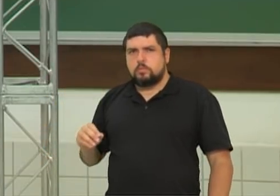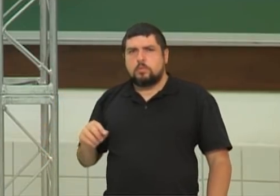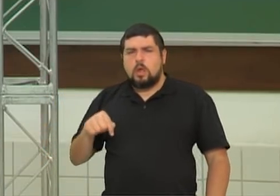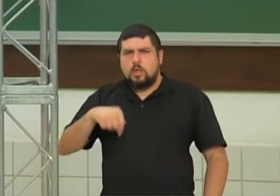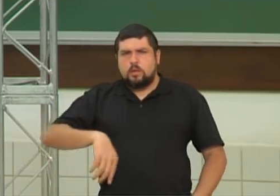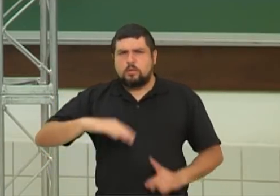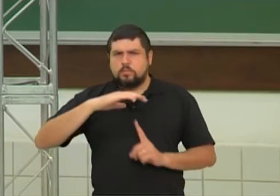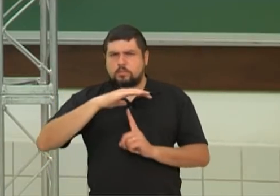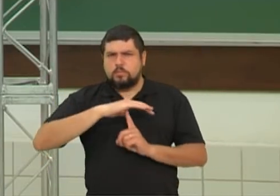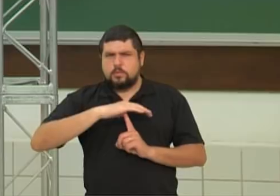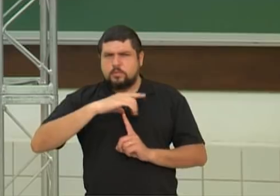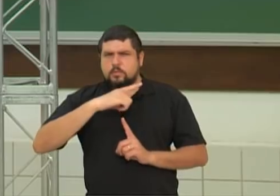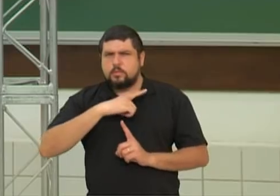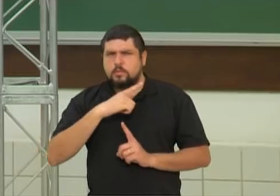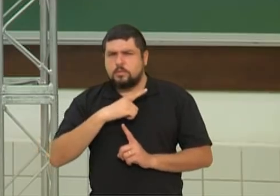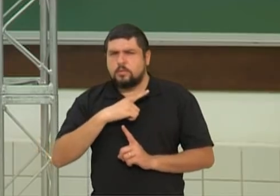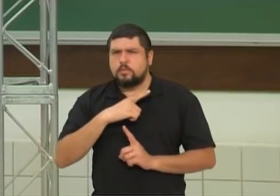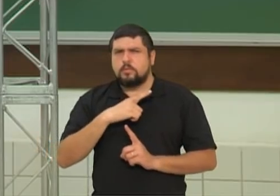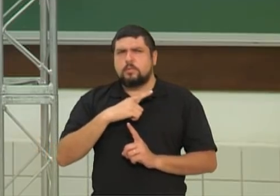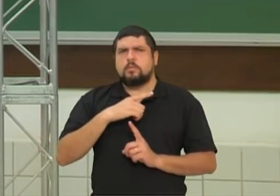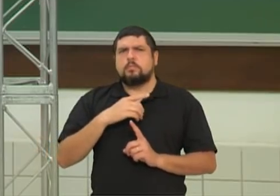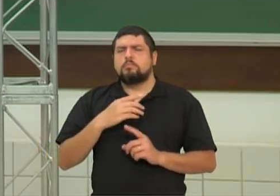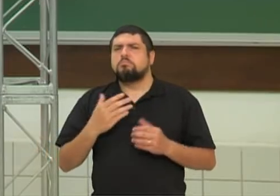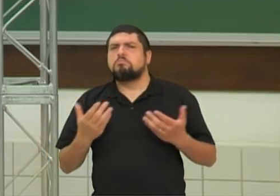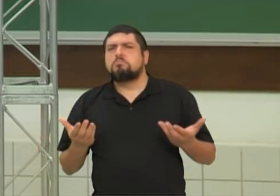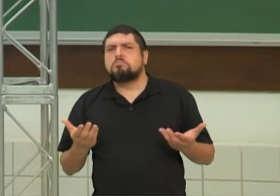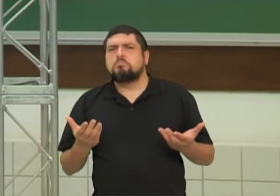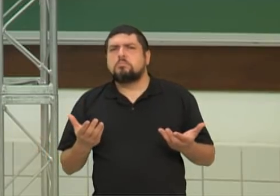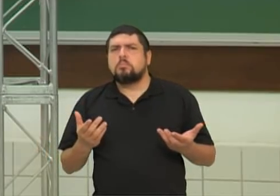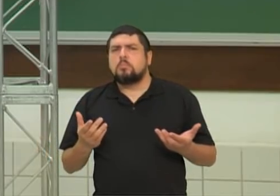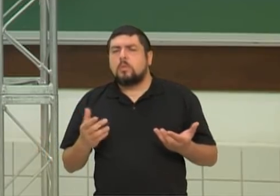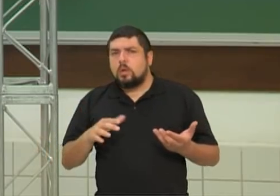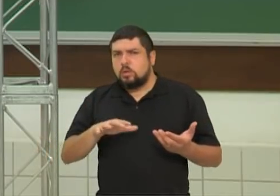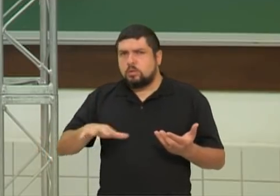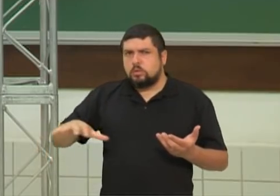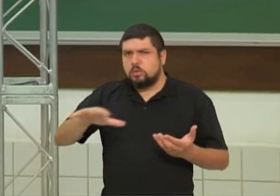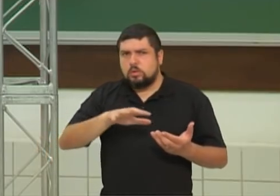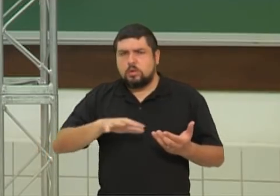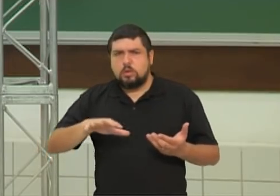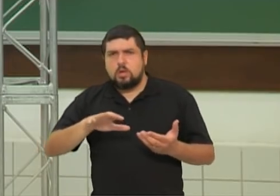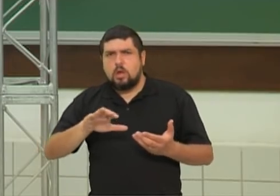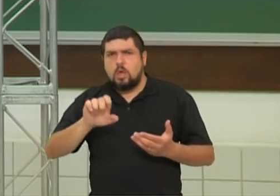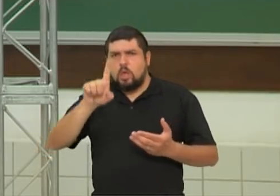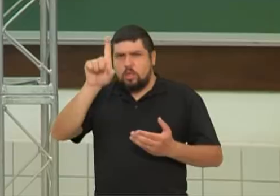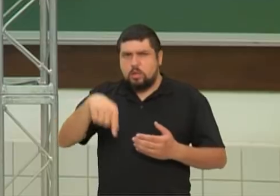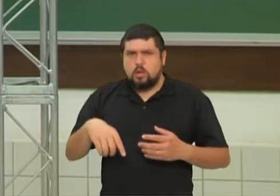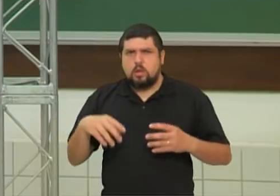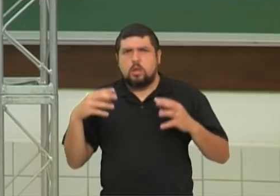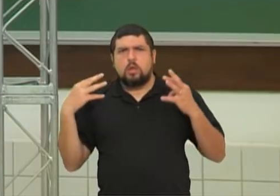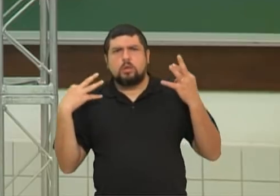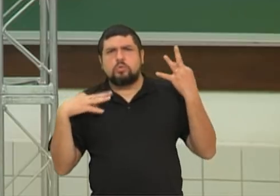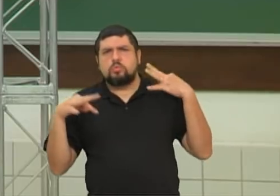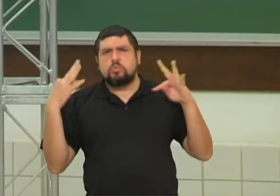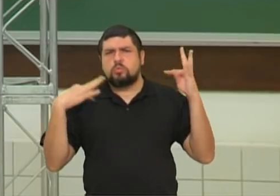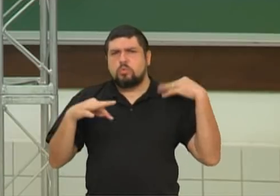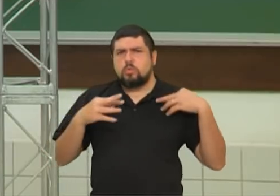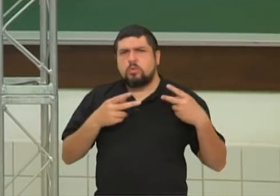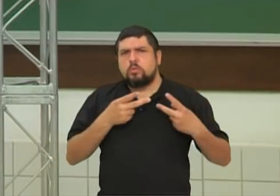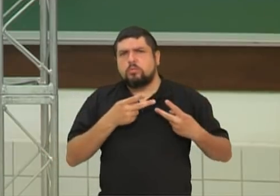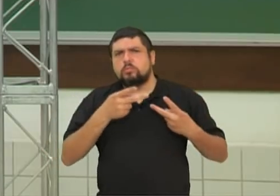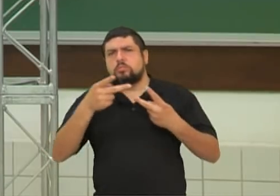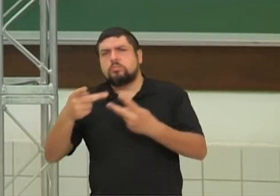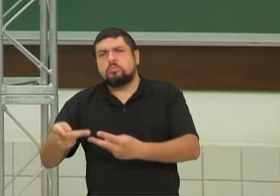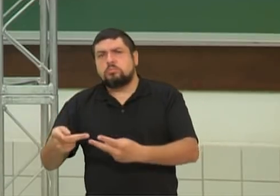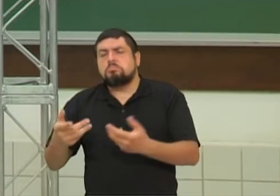também possuem muitos terreiros? Será que eles são palco de visitação turística, como eu falei, de igrejas e santuários? Vamos